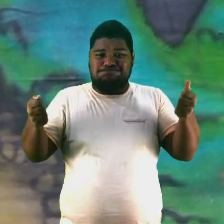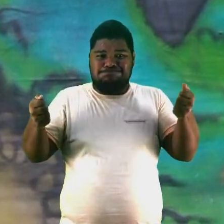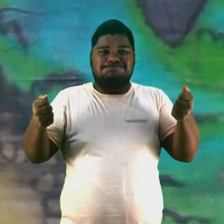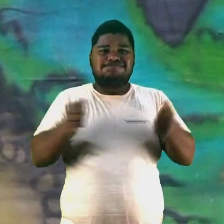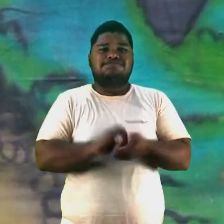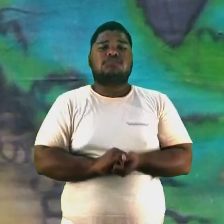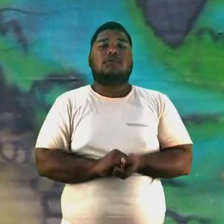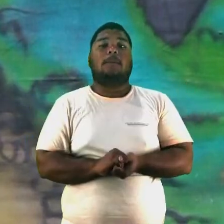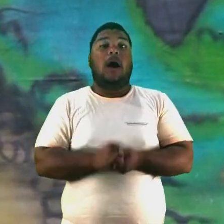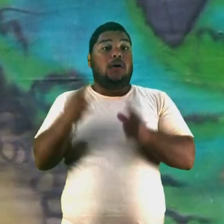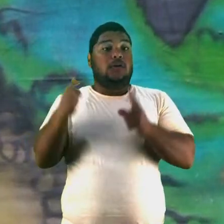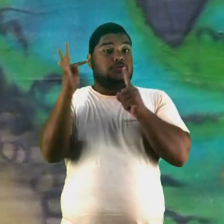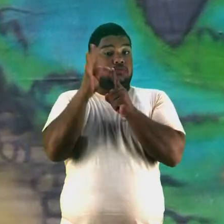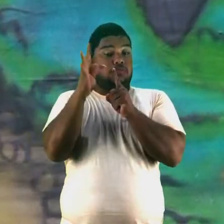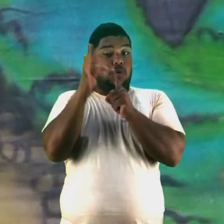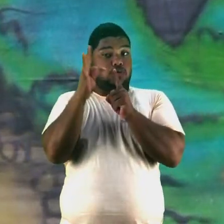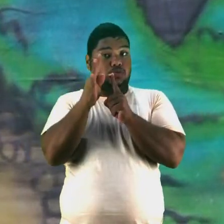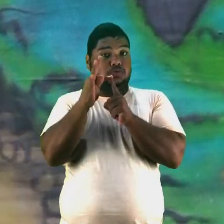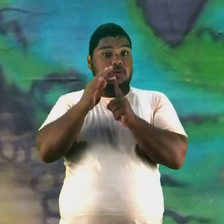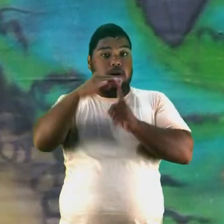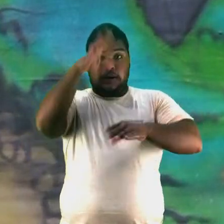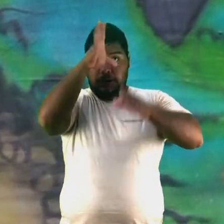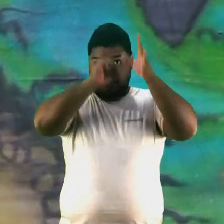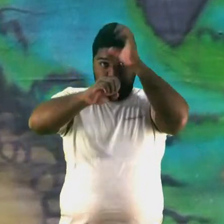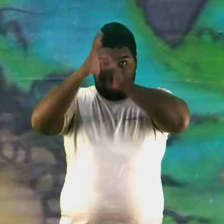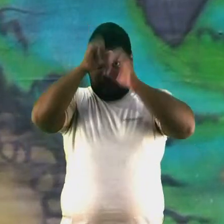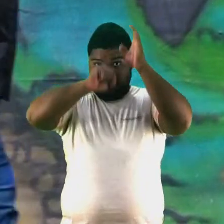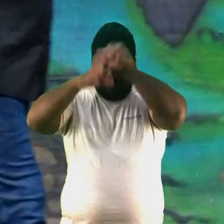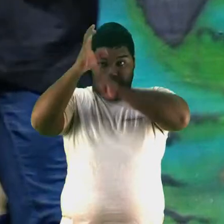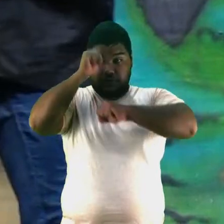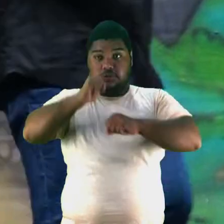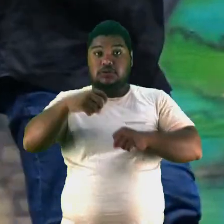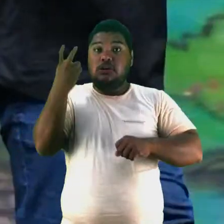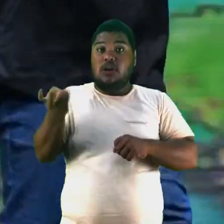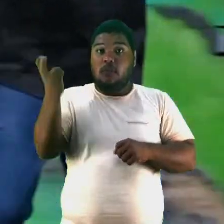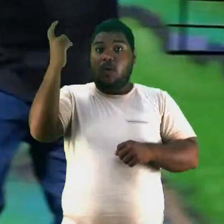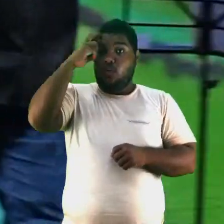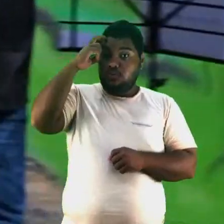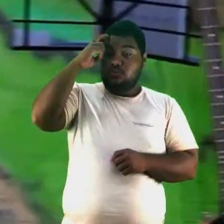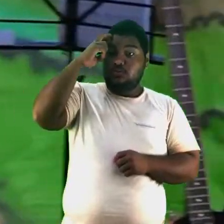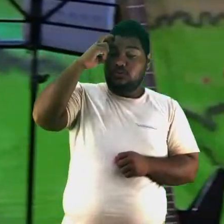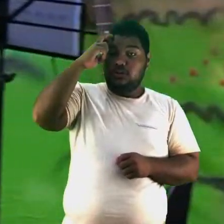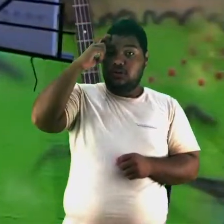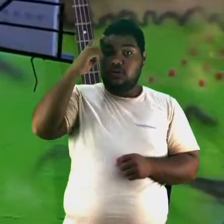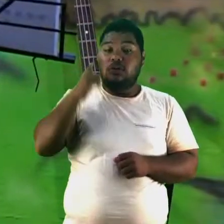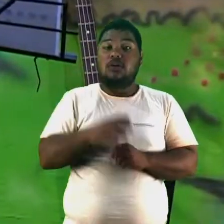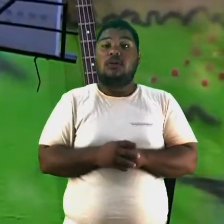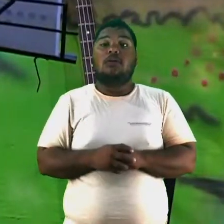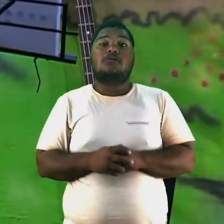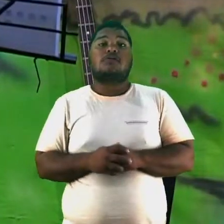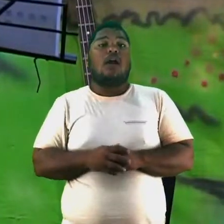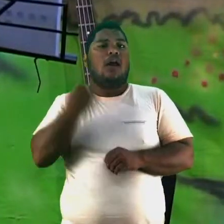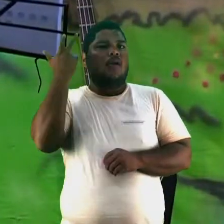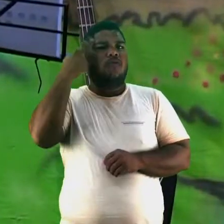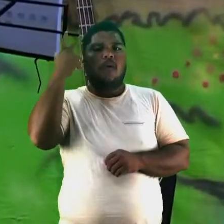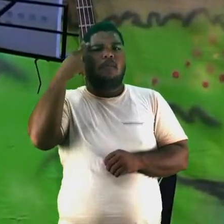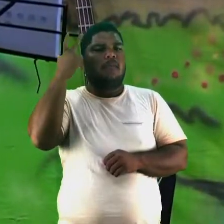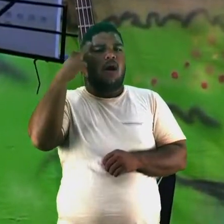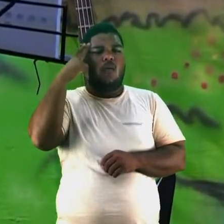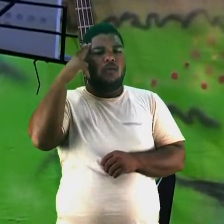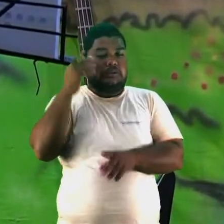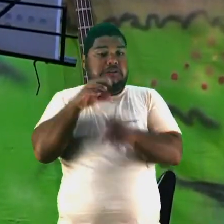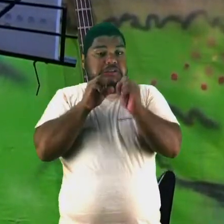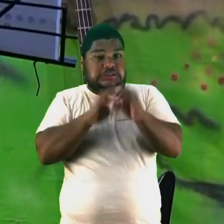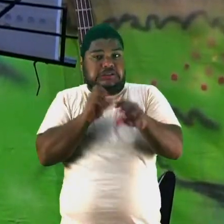Mas Timóteo aprendeu, e era uma cultura, era um hábito judaico, ensinar